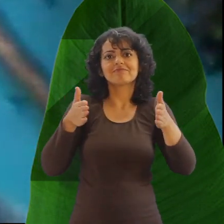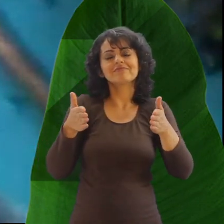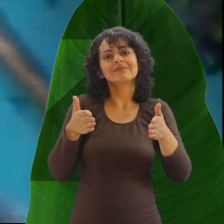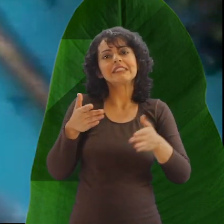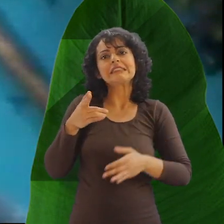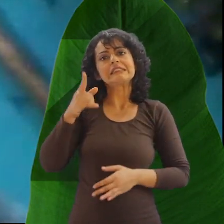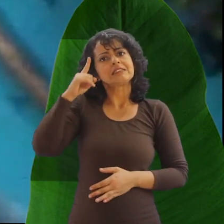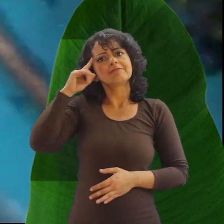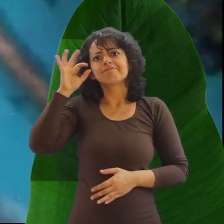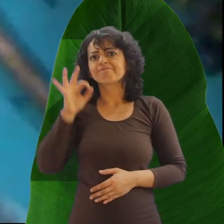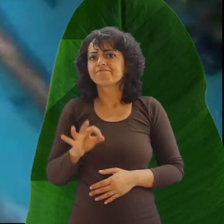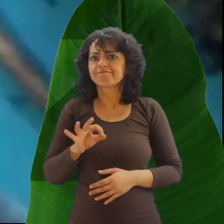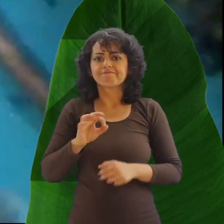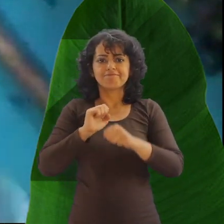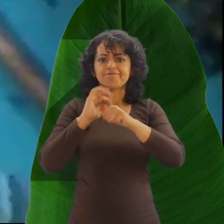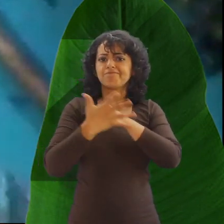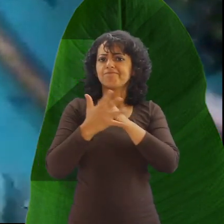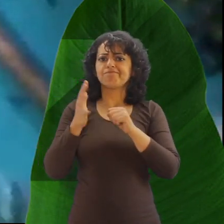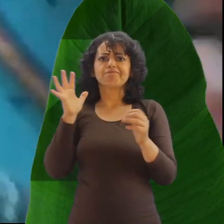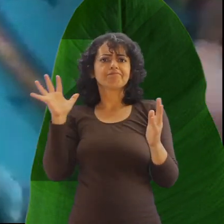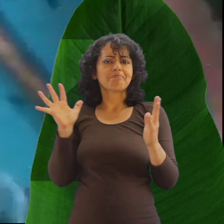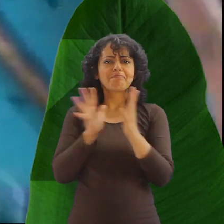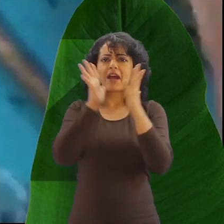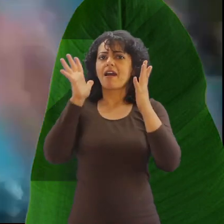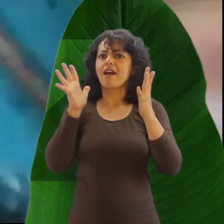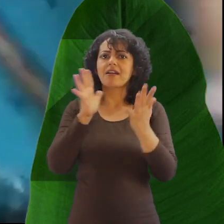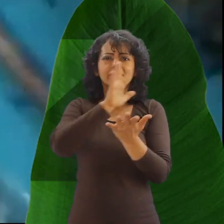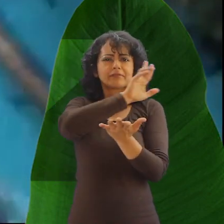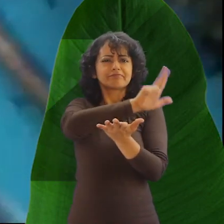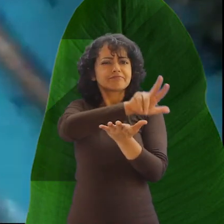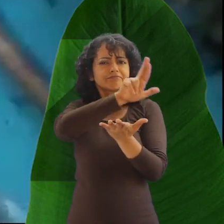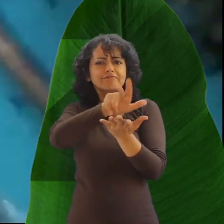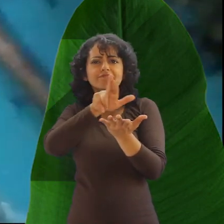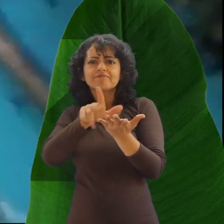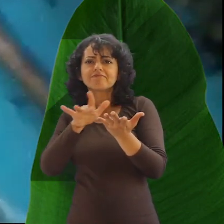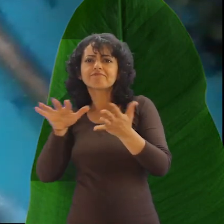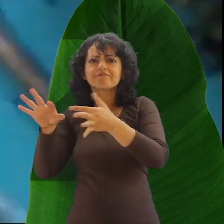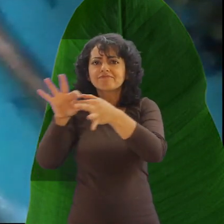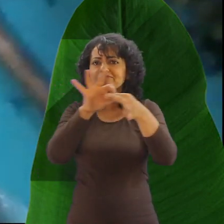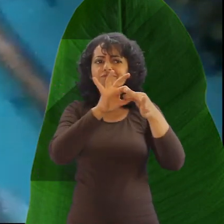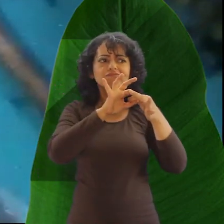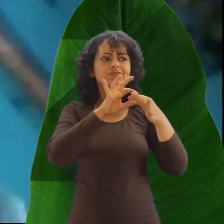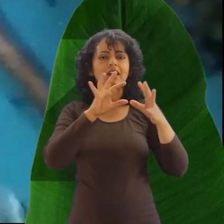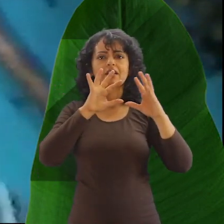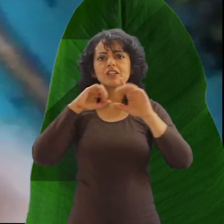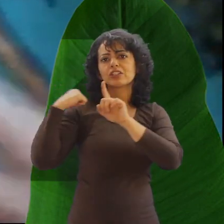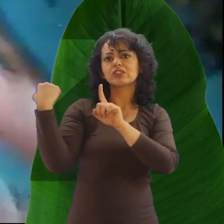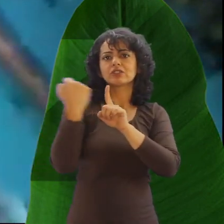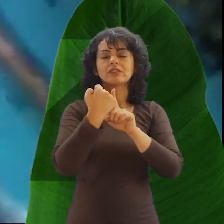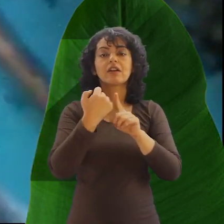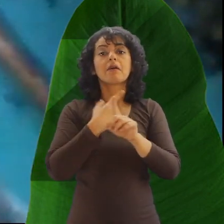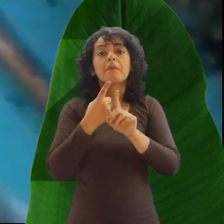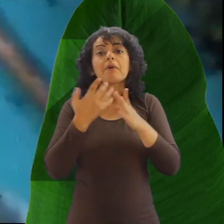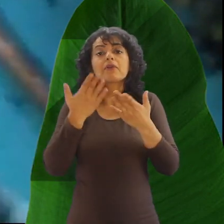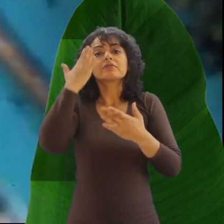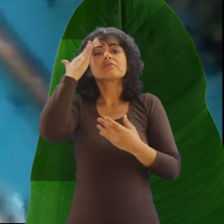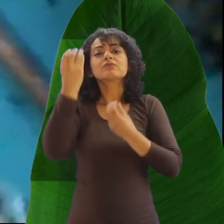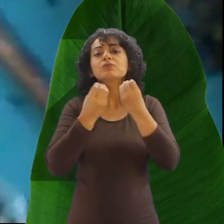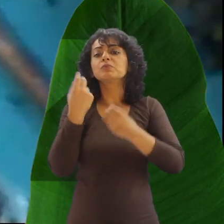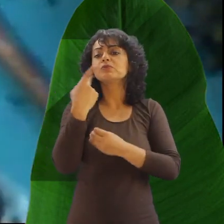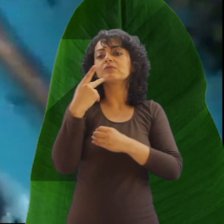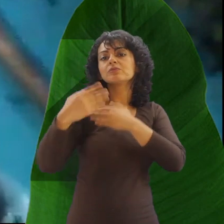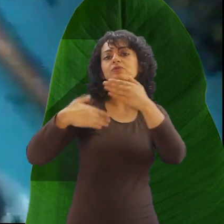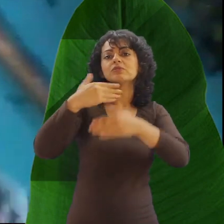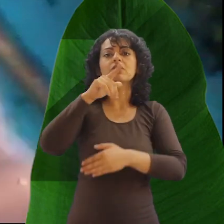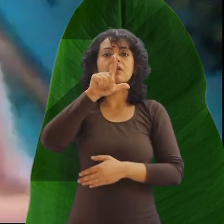pandemia impactou de diferentes modos, obviamente, os tecidos sociais, mas eu queria saber um pouco do seu processo criativo do